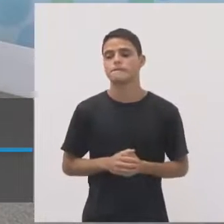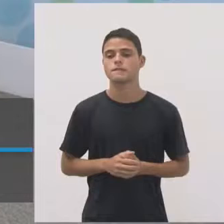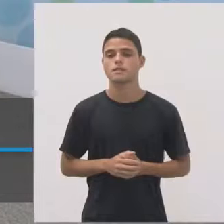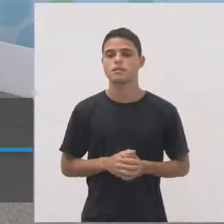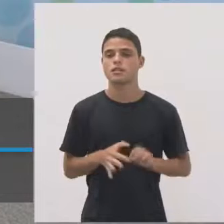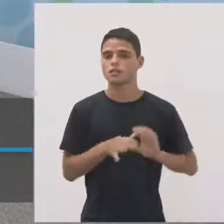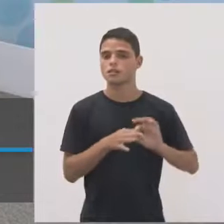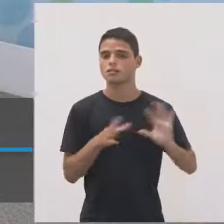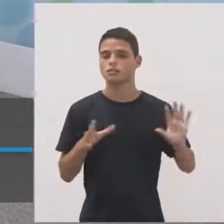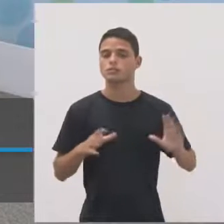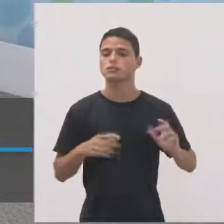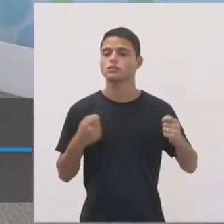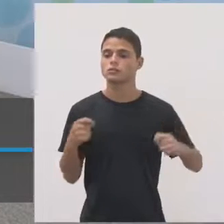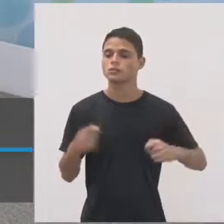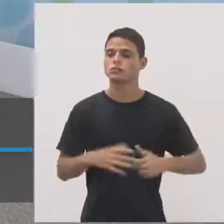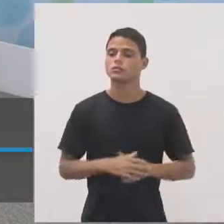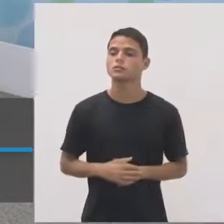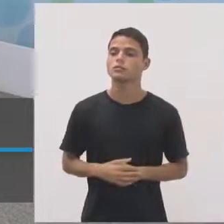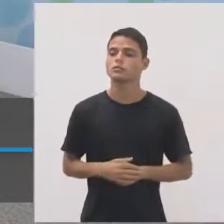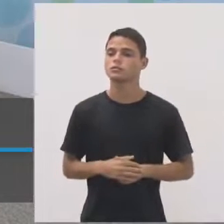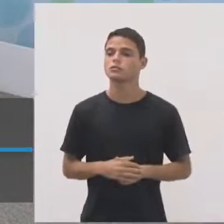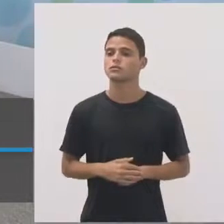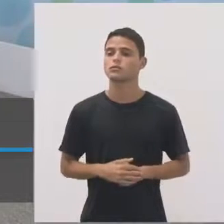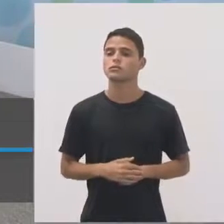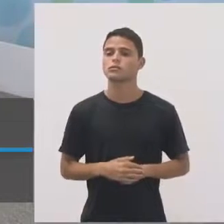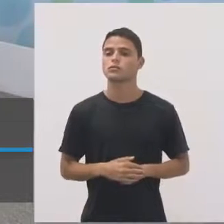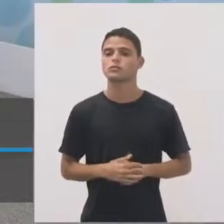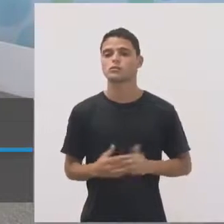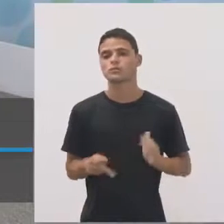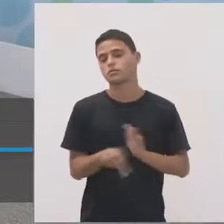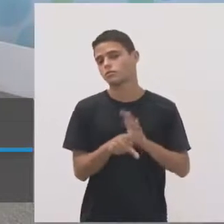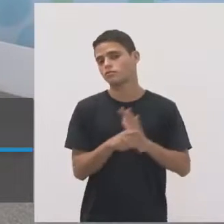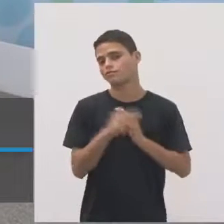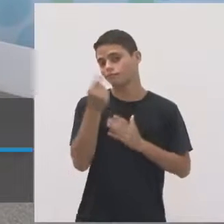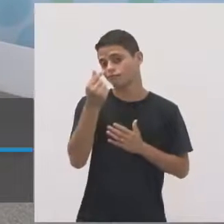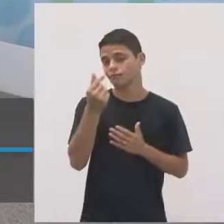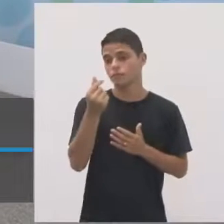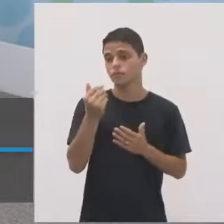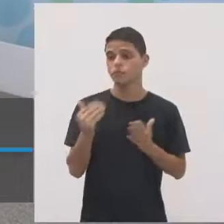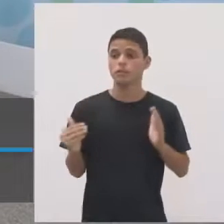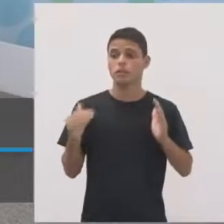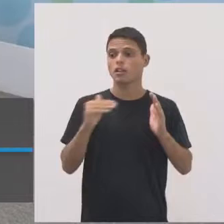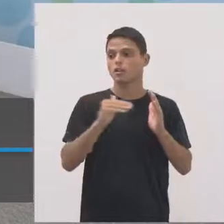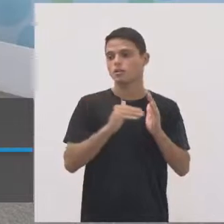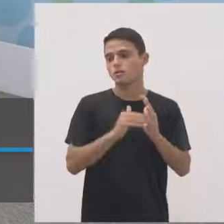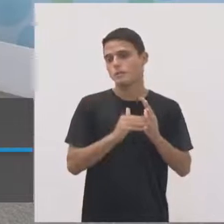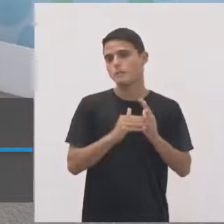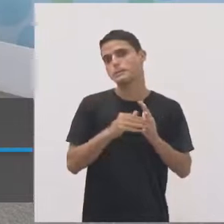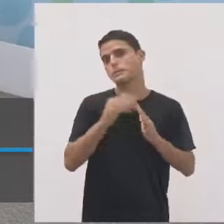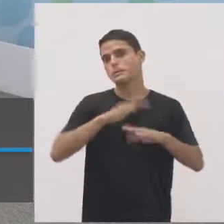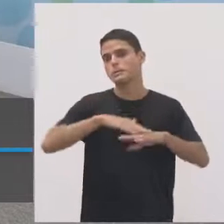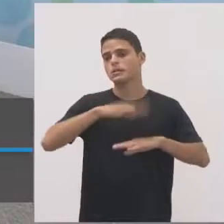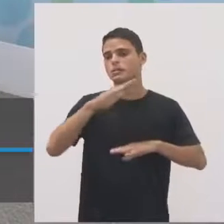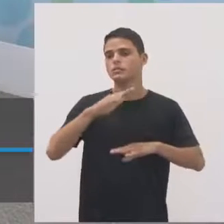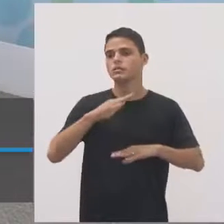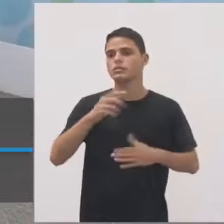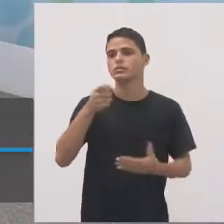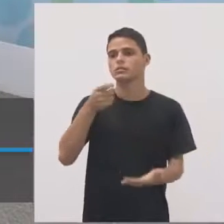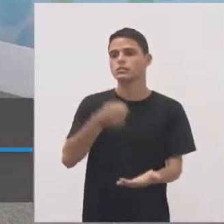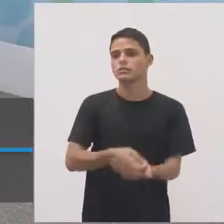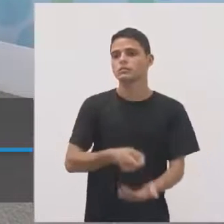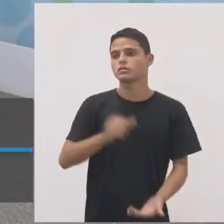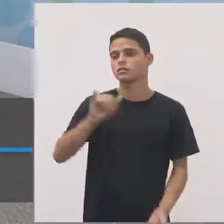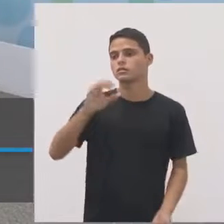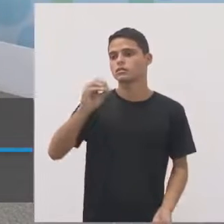Enfim. Então, isso agrega o valor também do produto final, tá? Então, às vezes, o professor, já aconteceu o caso, Felipe, eu vou comprar Linux,